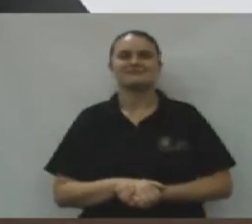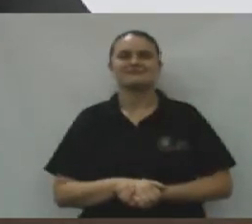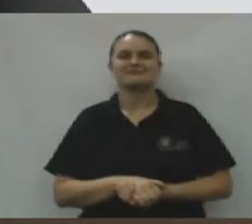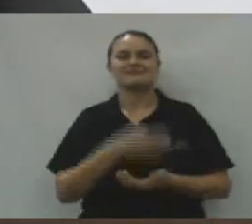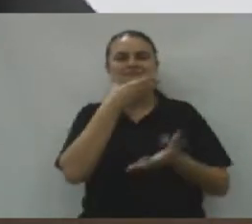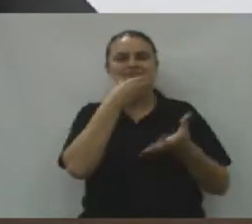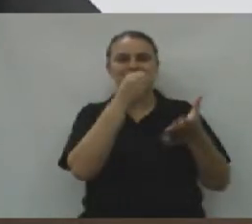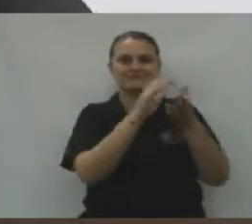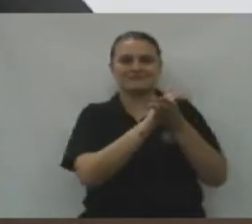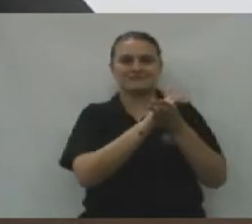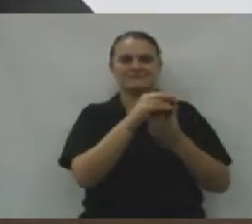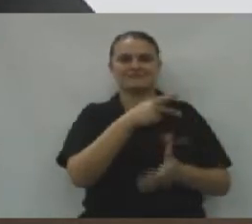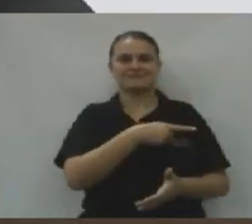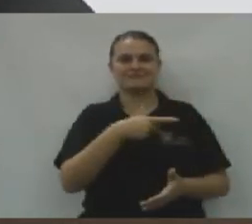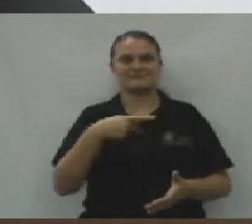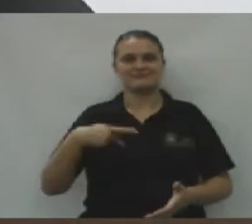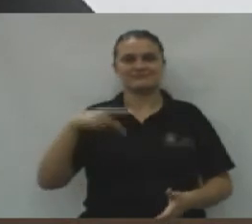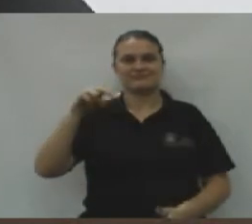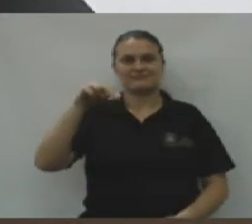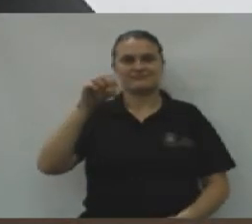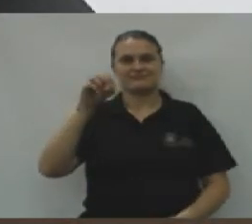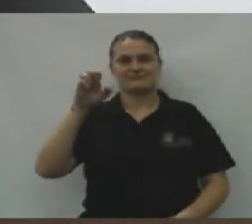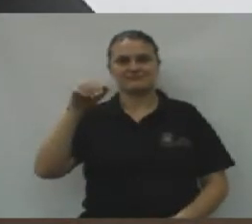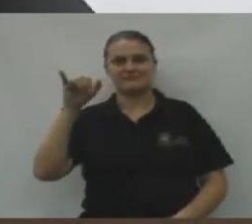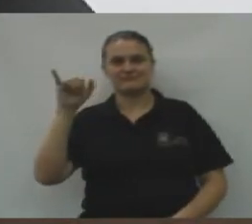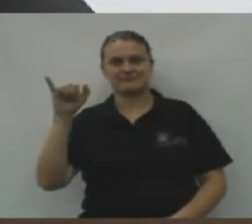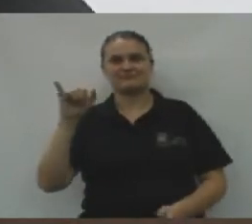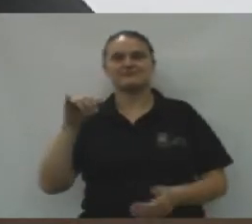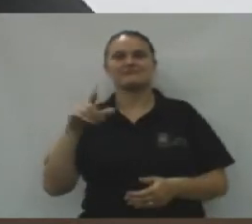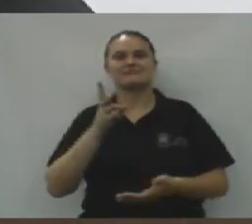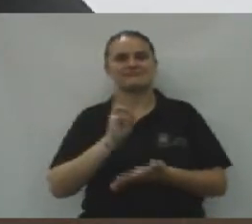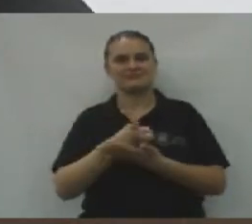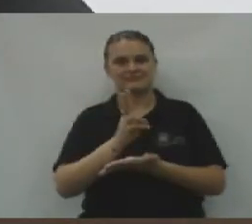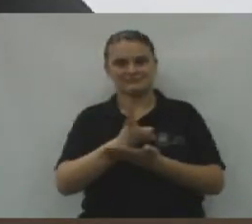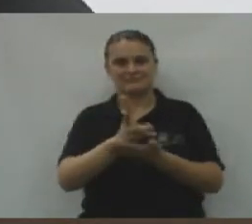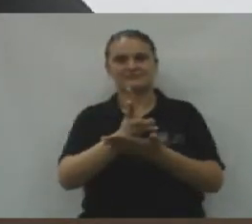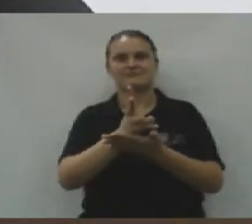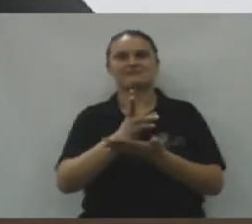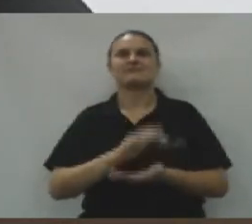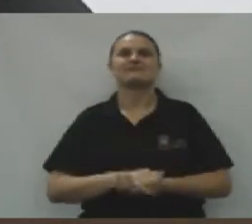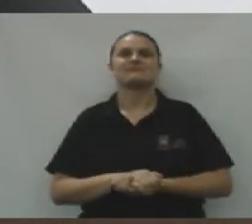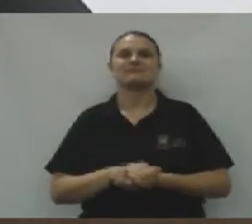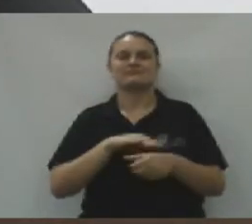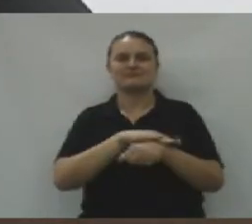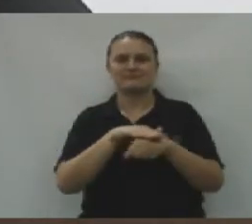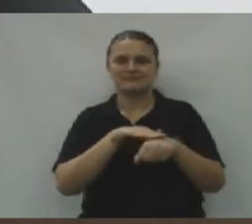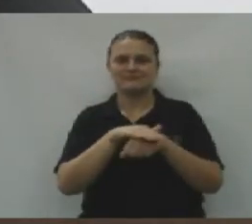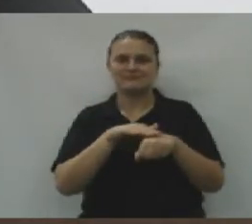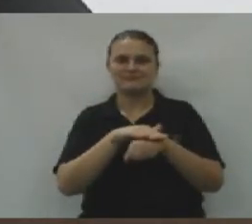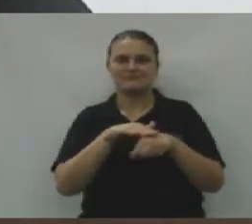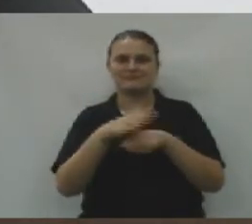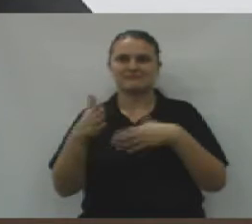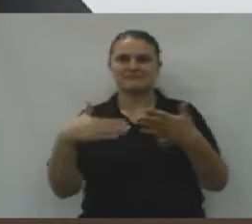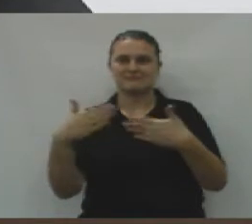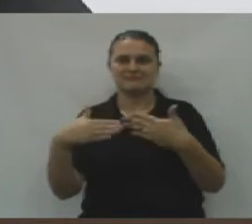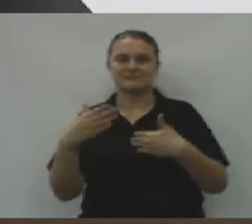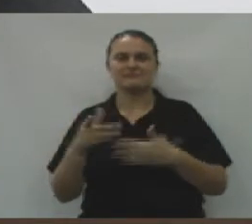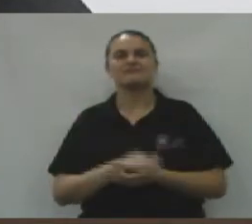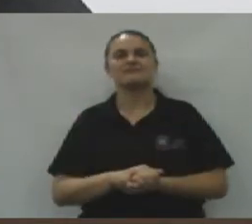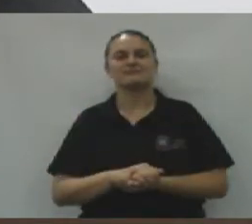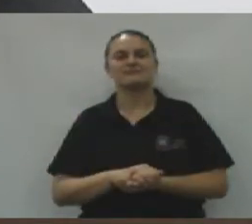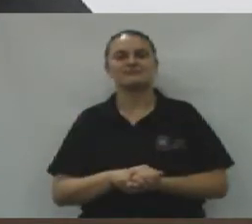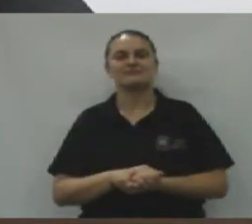marido da pastora Noemi, e que sempre conversando com a gente, né?